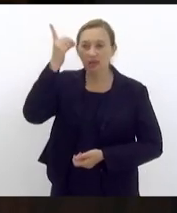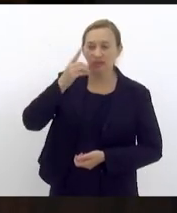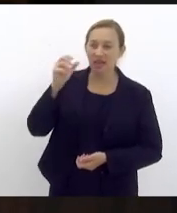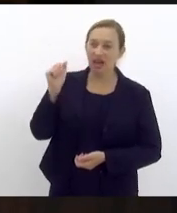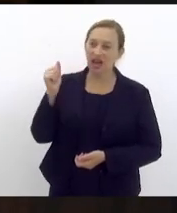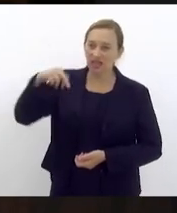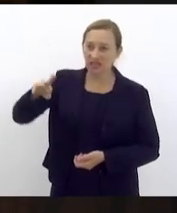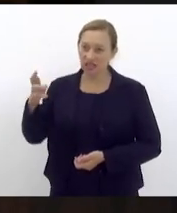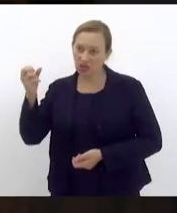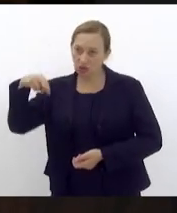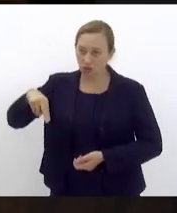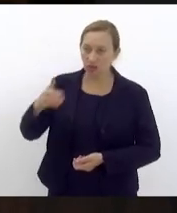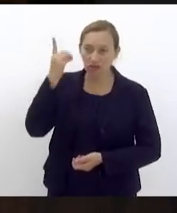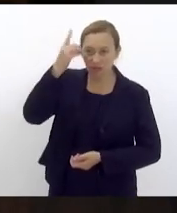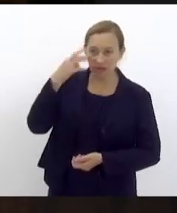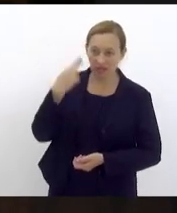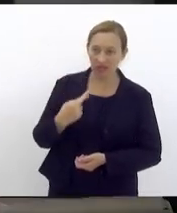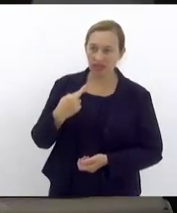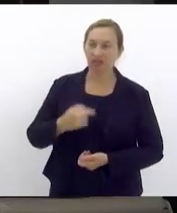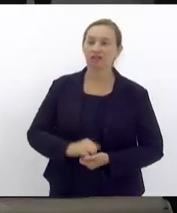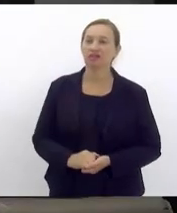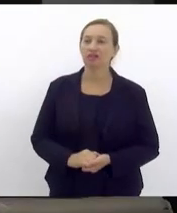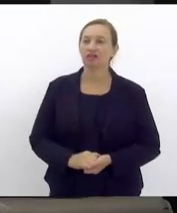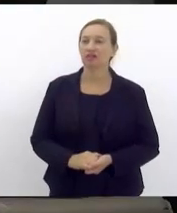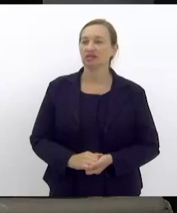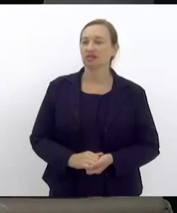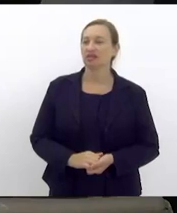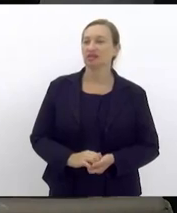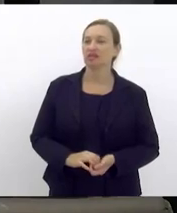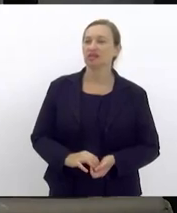Moraes deputada Renata Souza